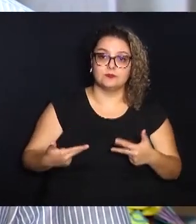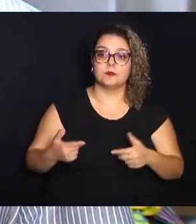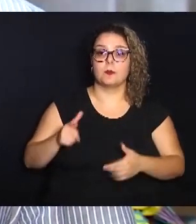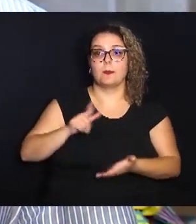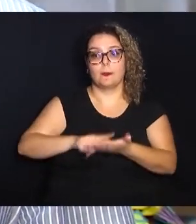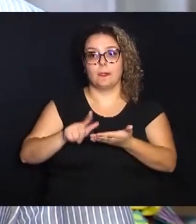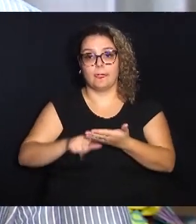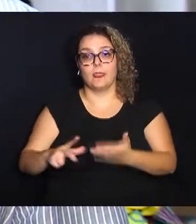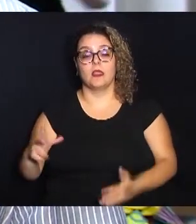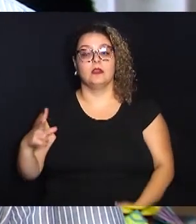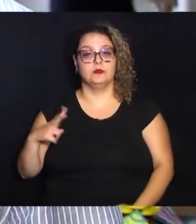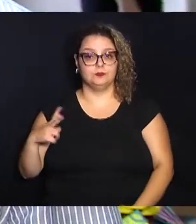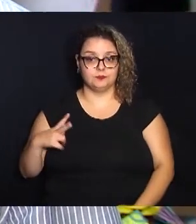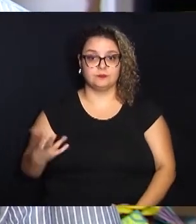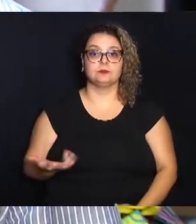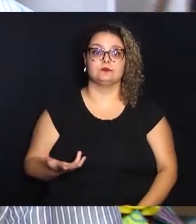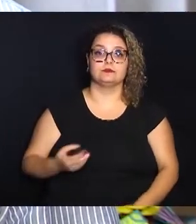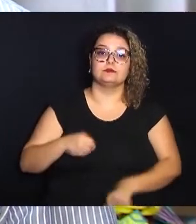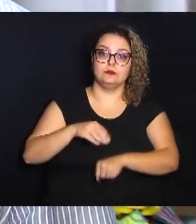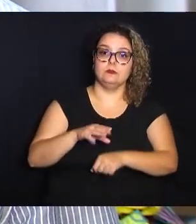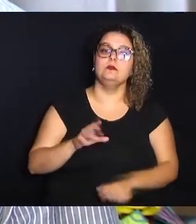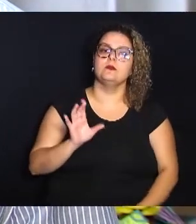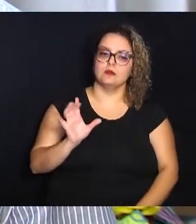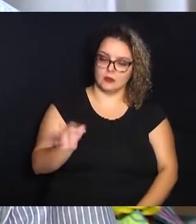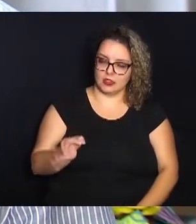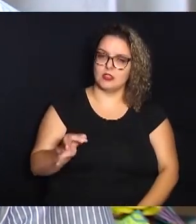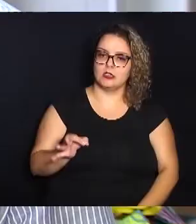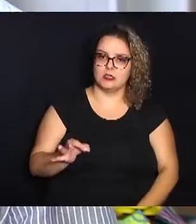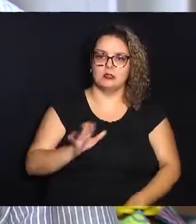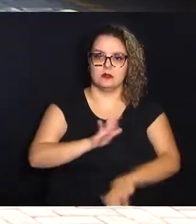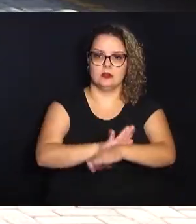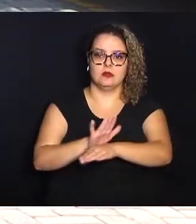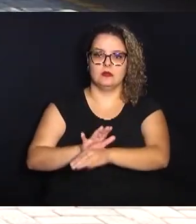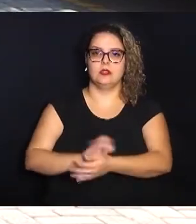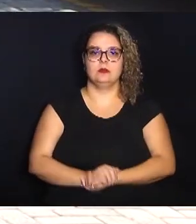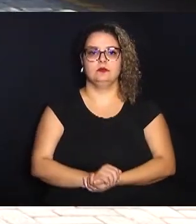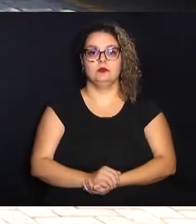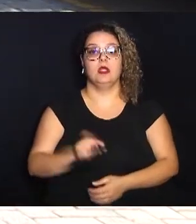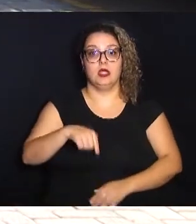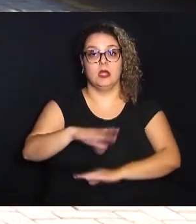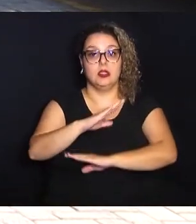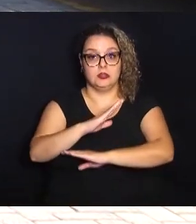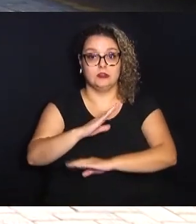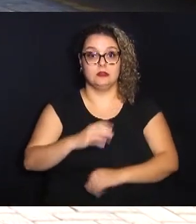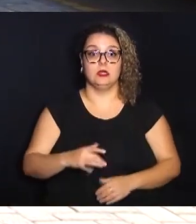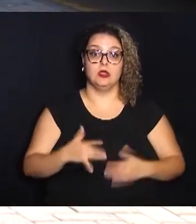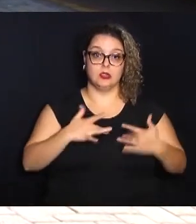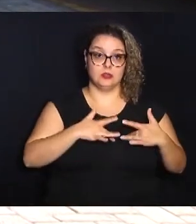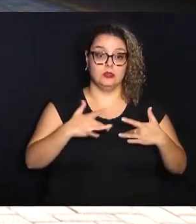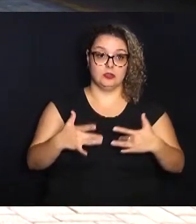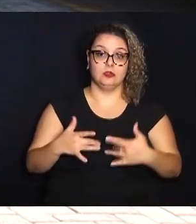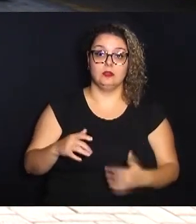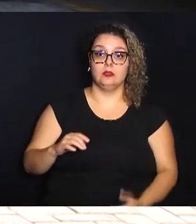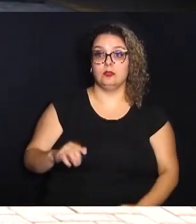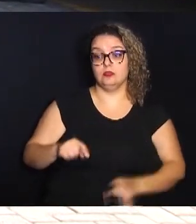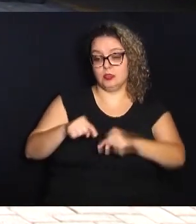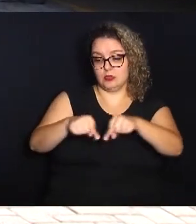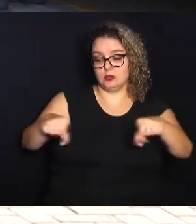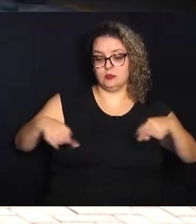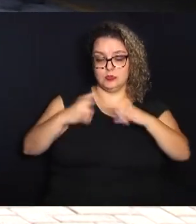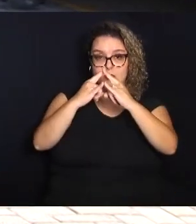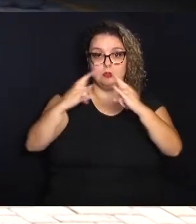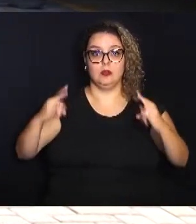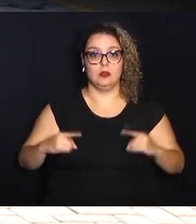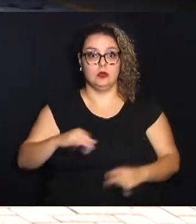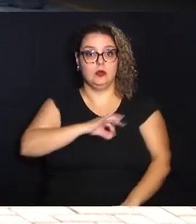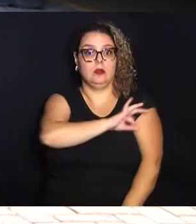higiene que possa ser destinada isso daí eu tenho certeza que vai ajudar daqui da câmara as doações vão para um galpão da prefeitura